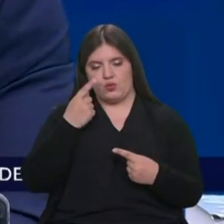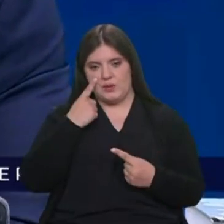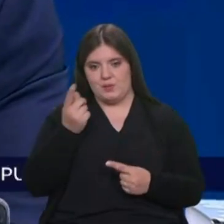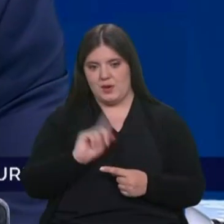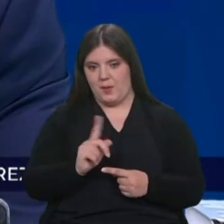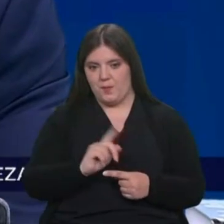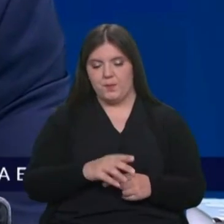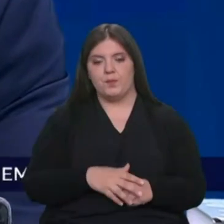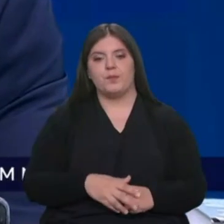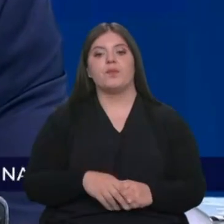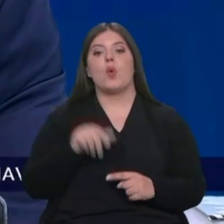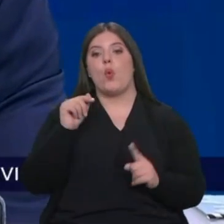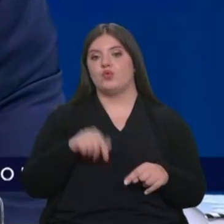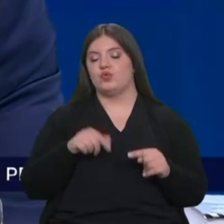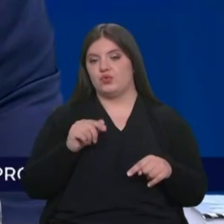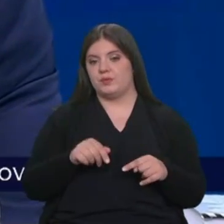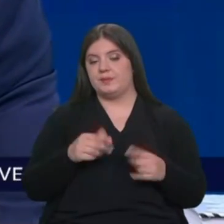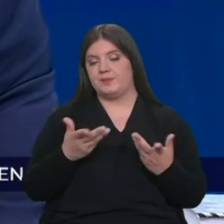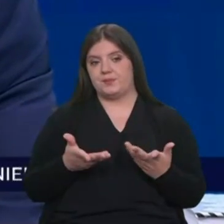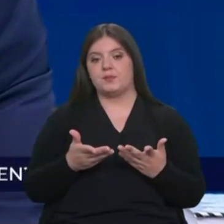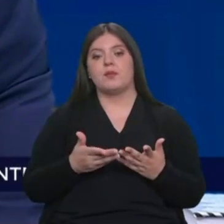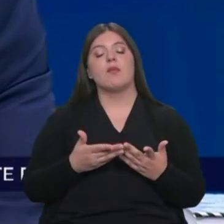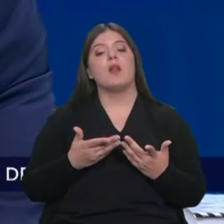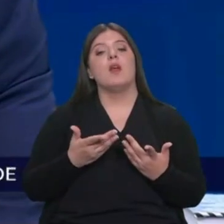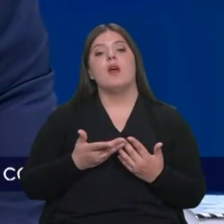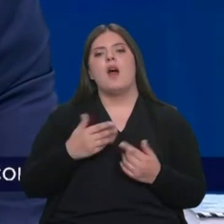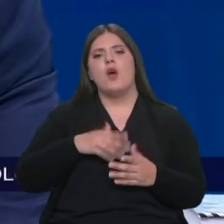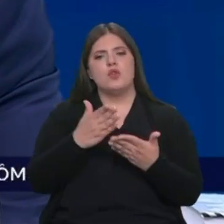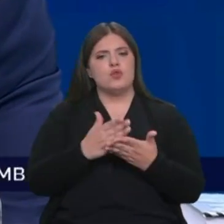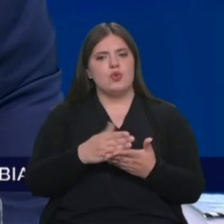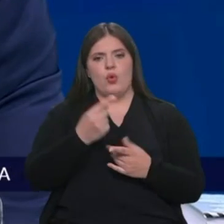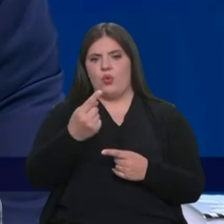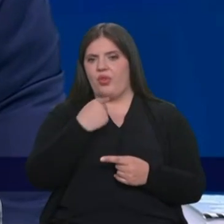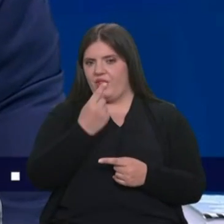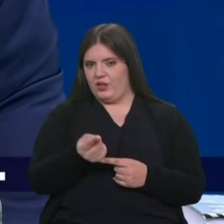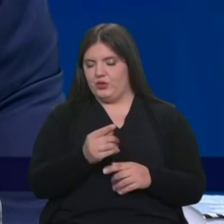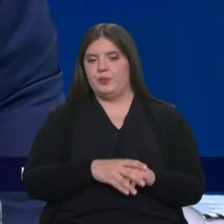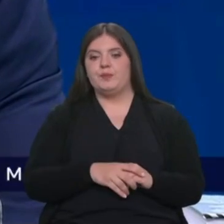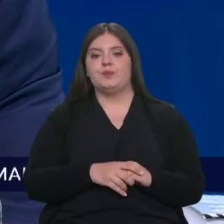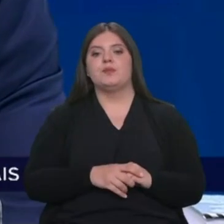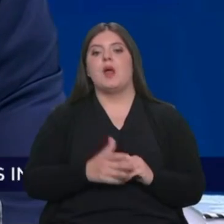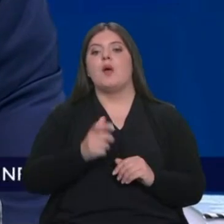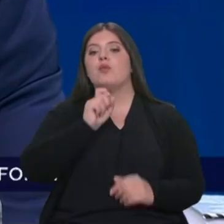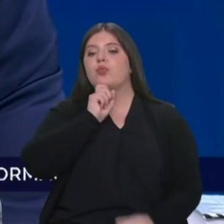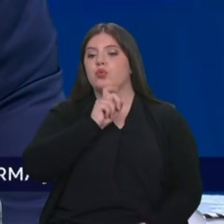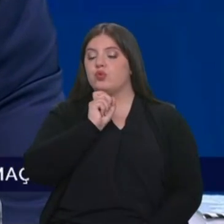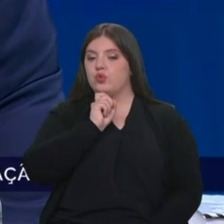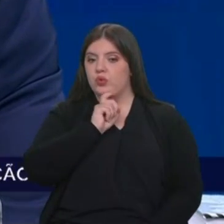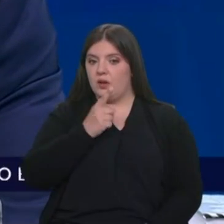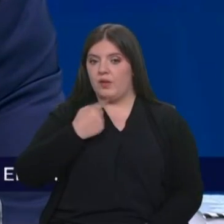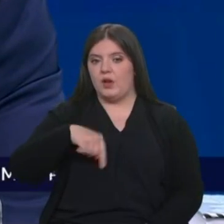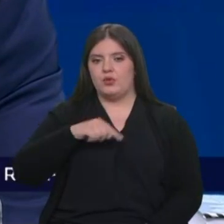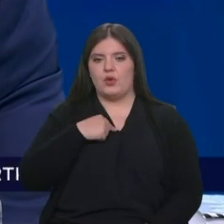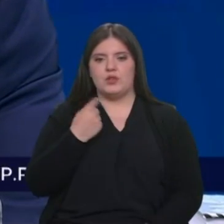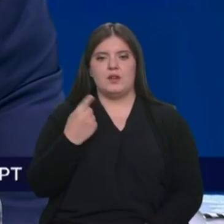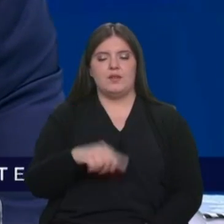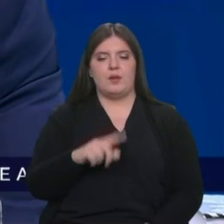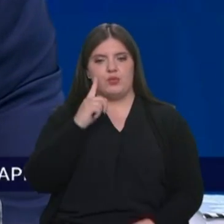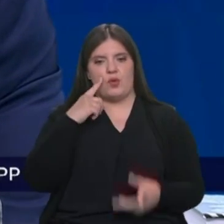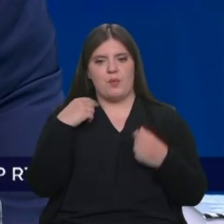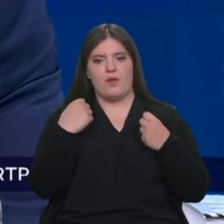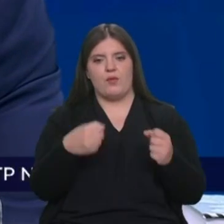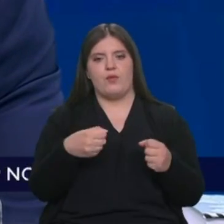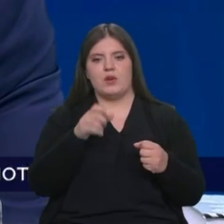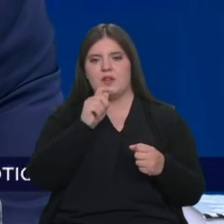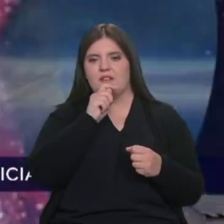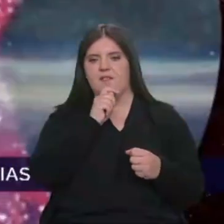conhecemos hoje em dia. E agora há um estudo que diz o seguinte: se calhar nós também tivemos um forte